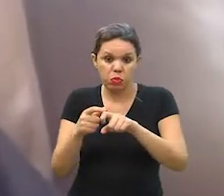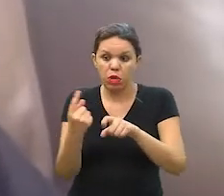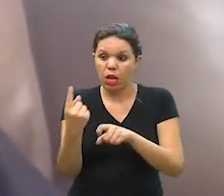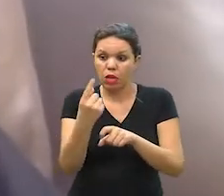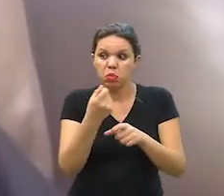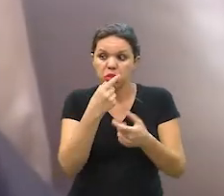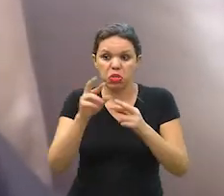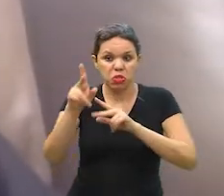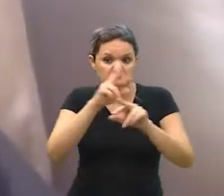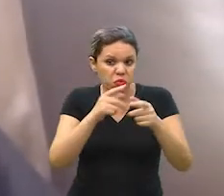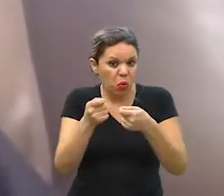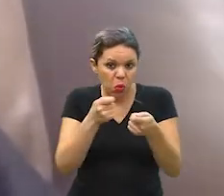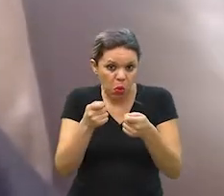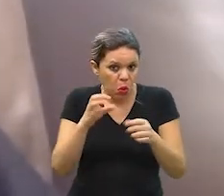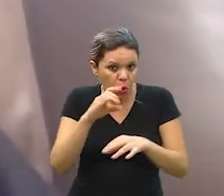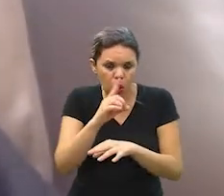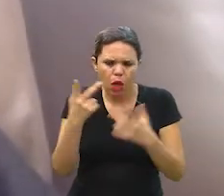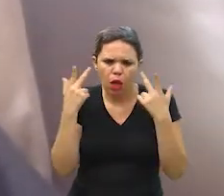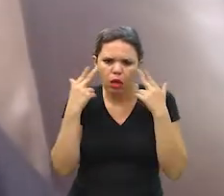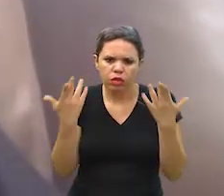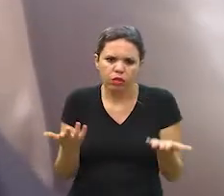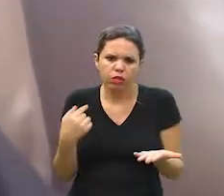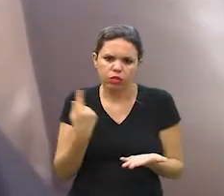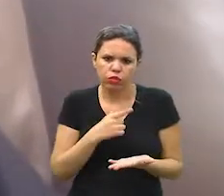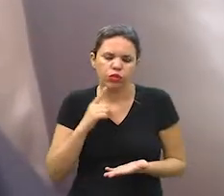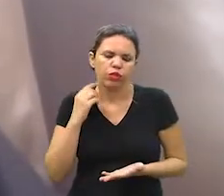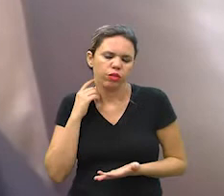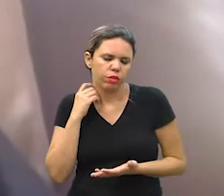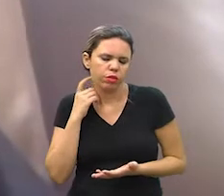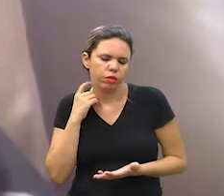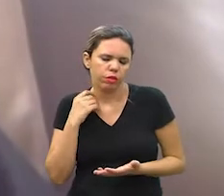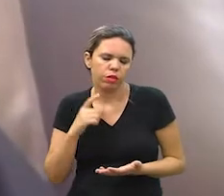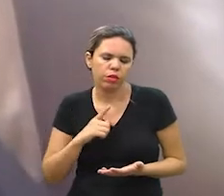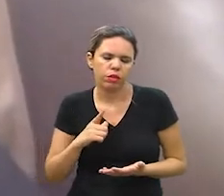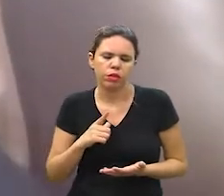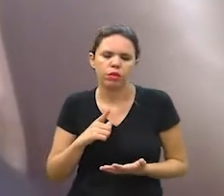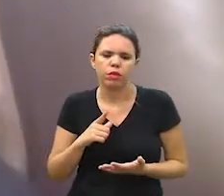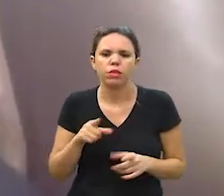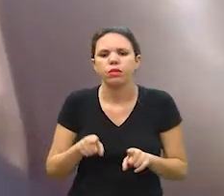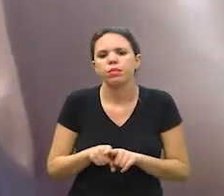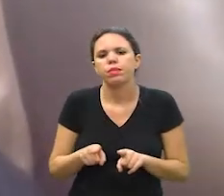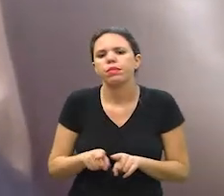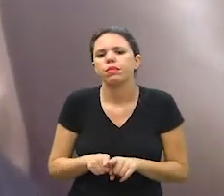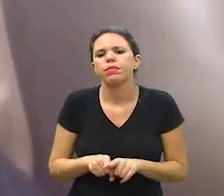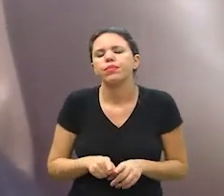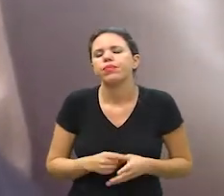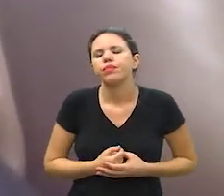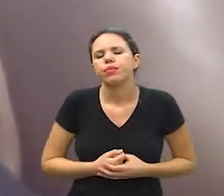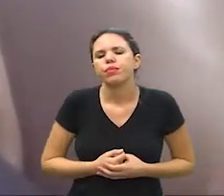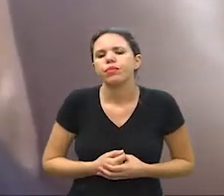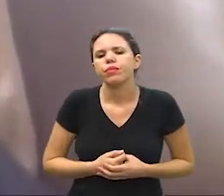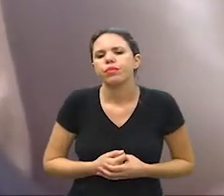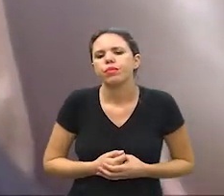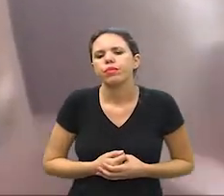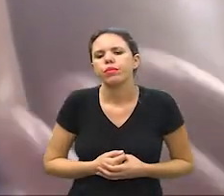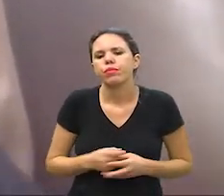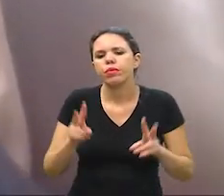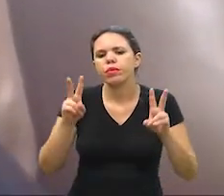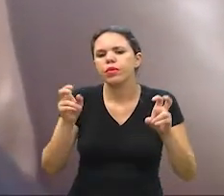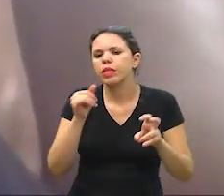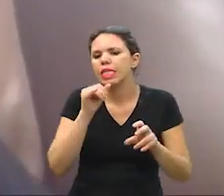coordene tudo isso. É comum e a gente teria que ter. E do lado em termos